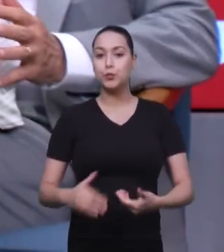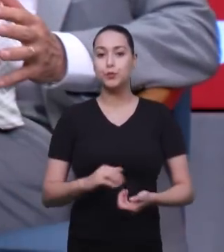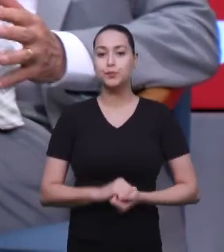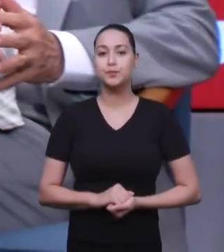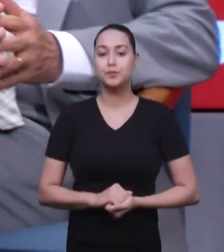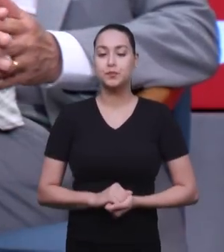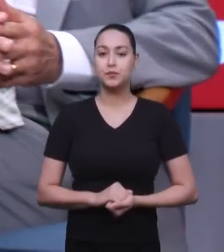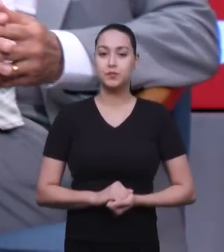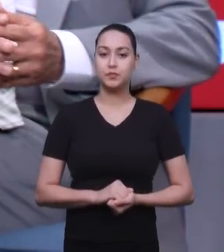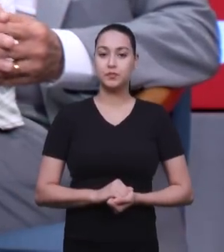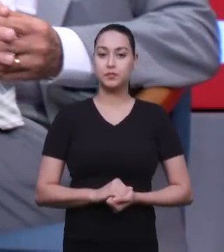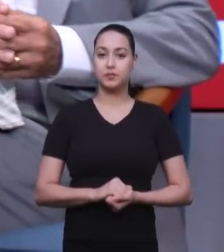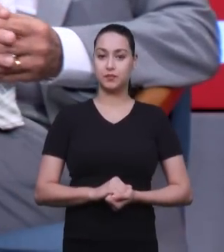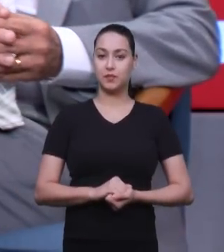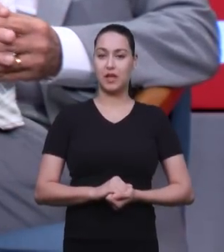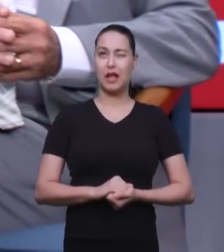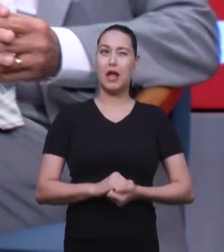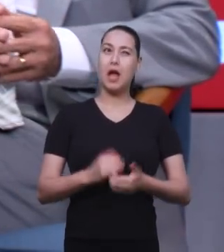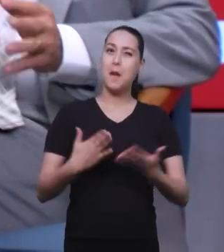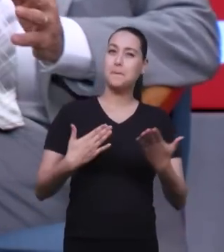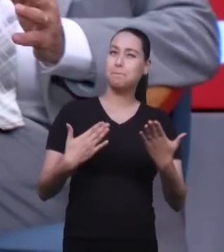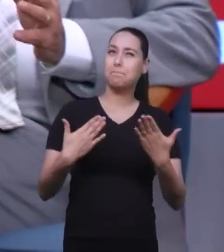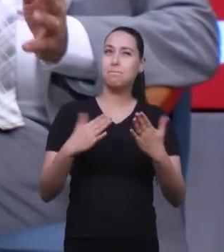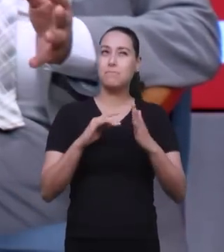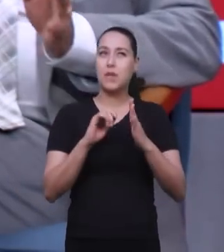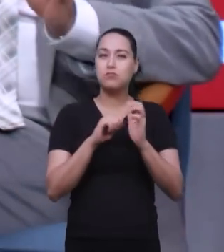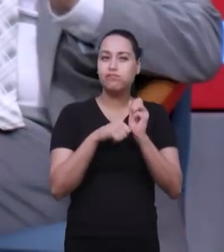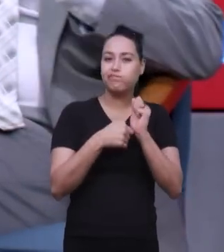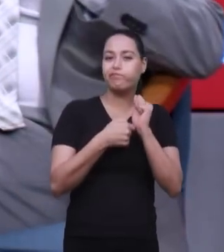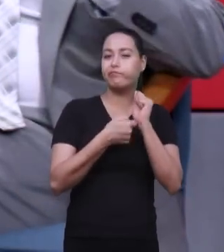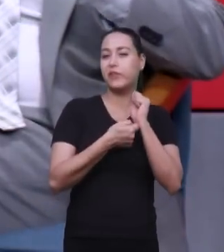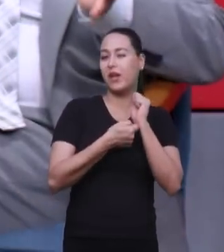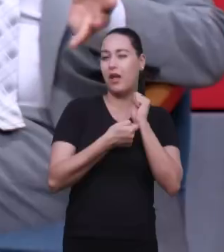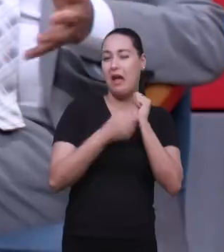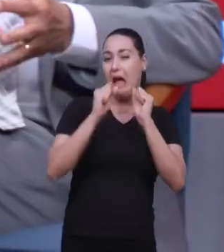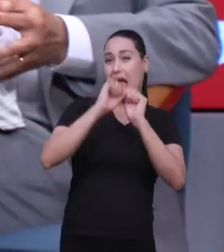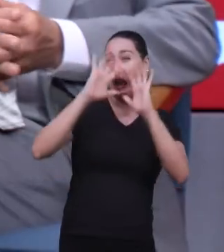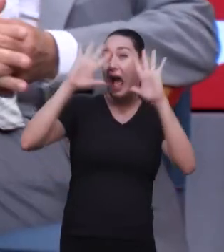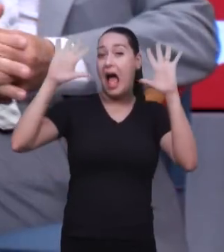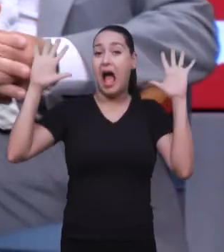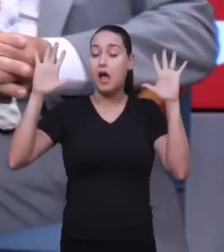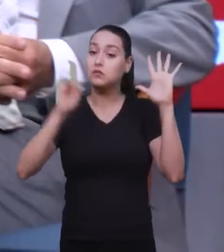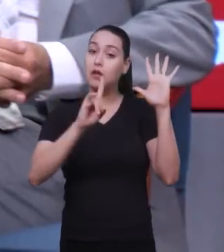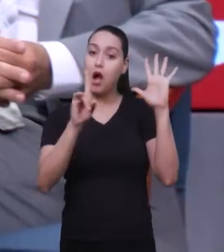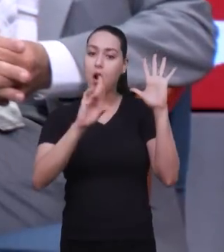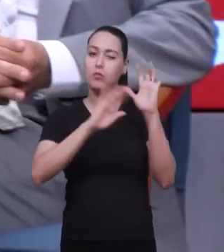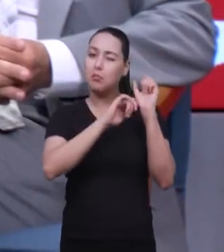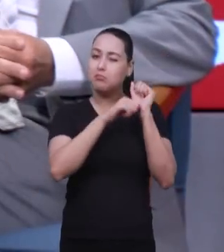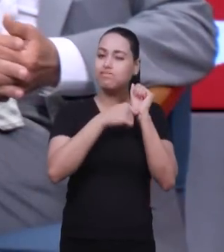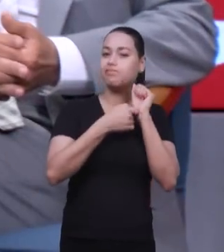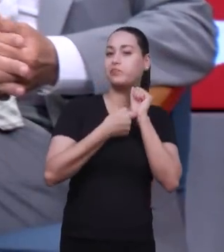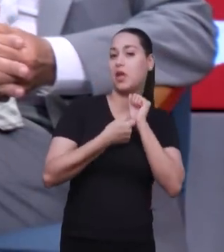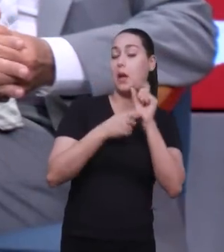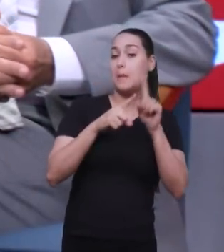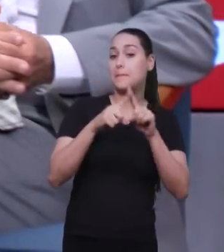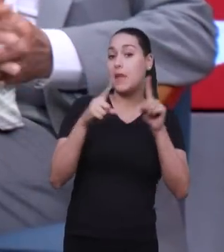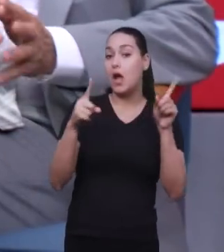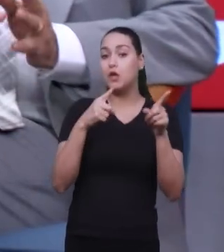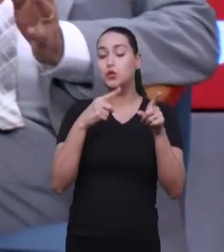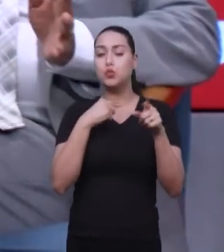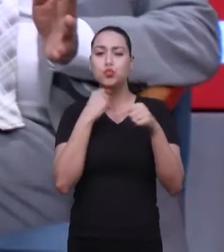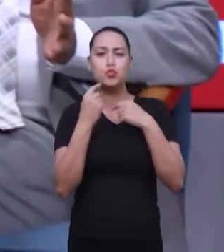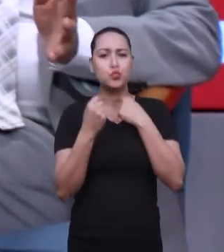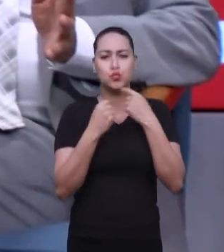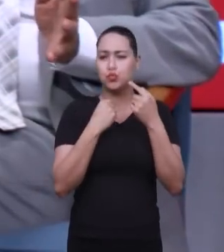forma assim implícita, né? Quer dizer, não era uma forma muito assim clara,